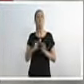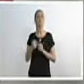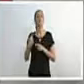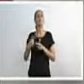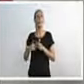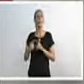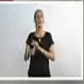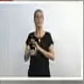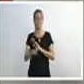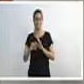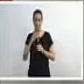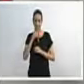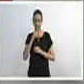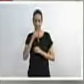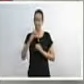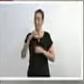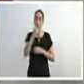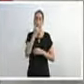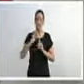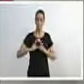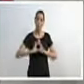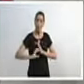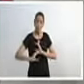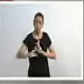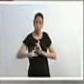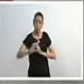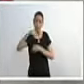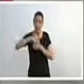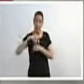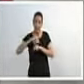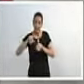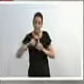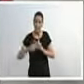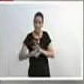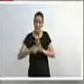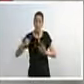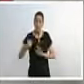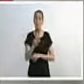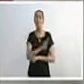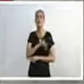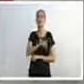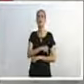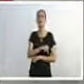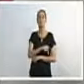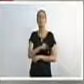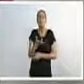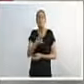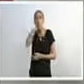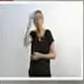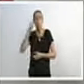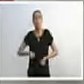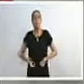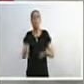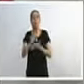em troca do material que ele tira, a pedra, a lama, que ele tira, ele aproveita. E a prefeitura não tem gasto nenhum com isso, muito pelo contrário. O Rio volta, a